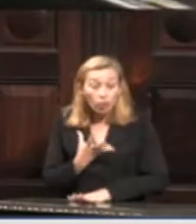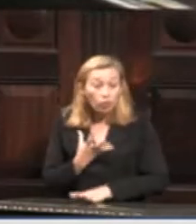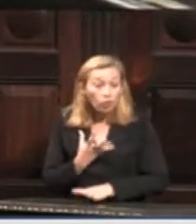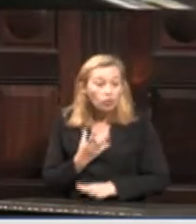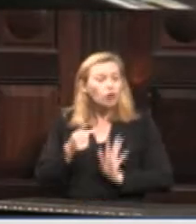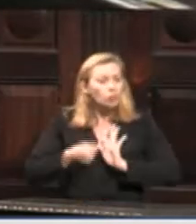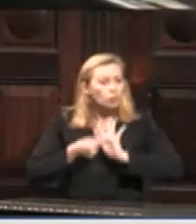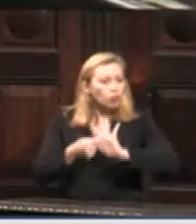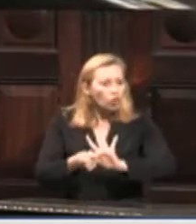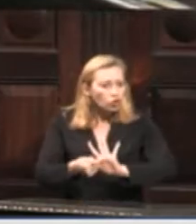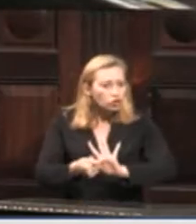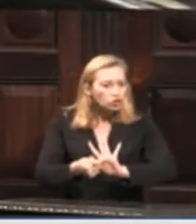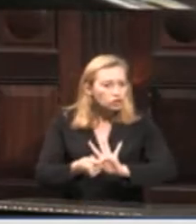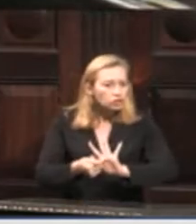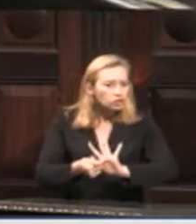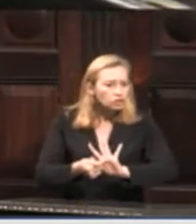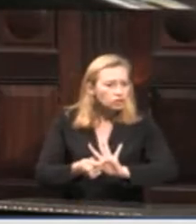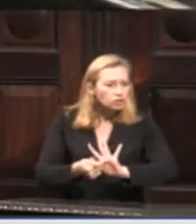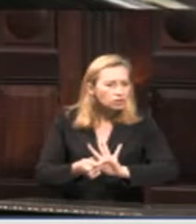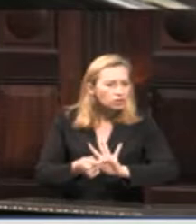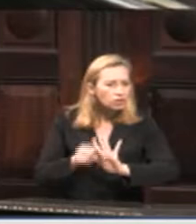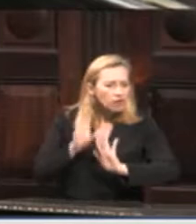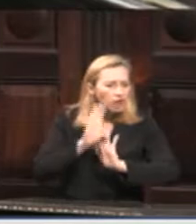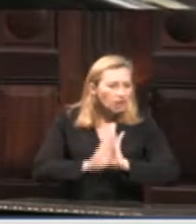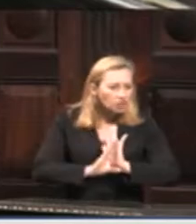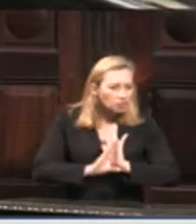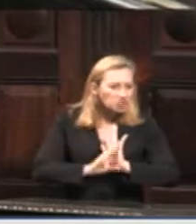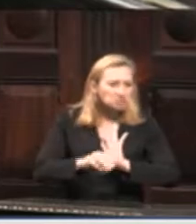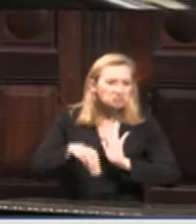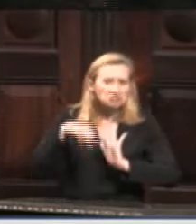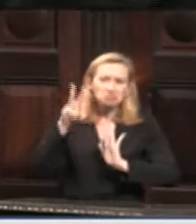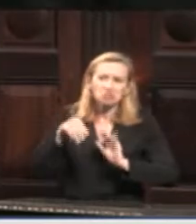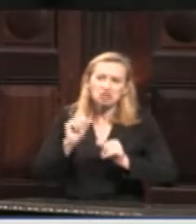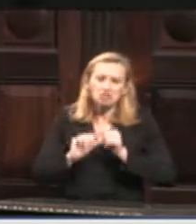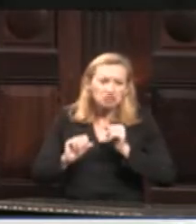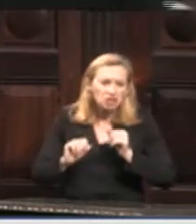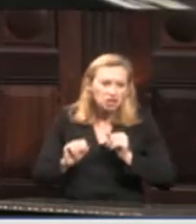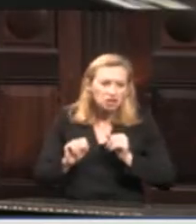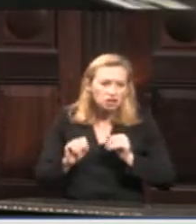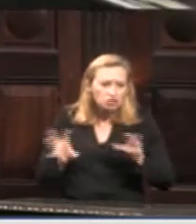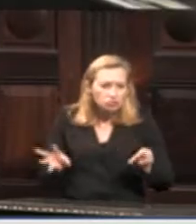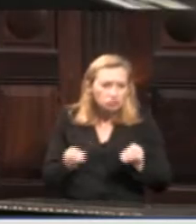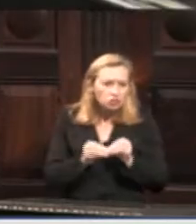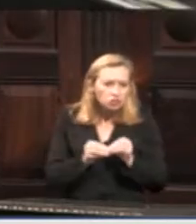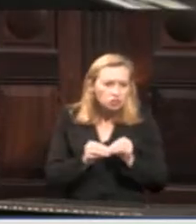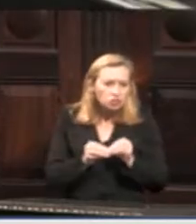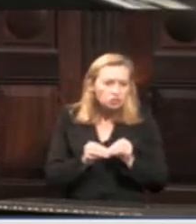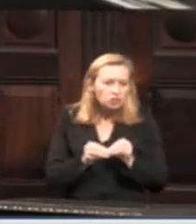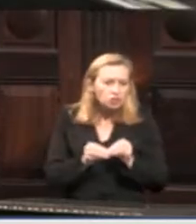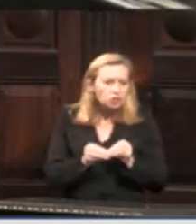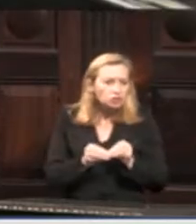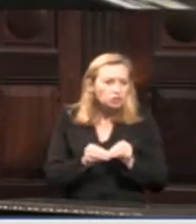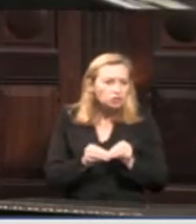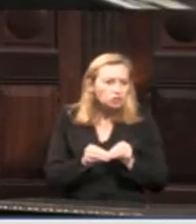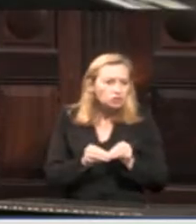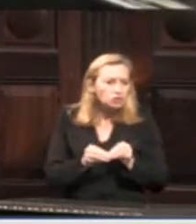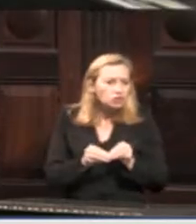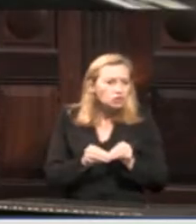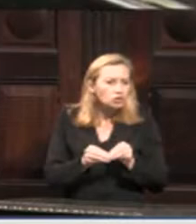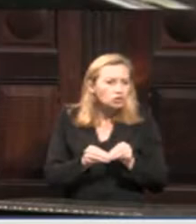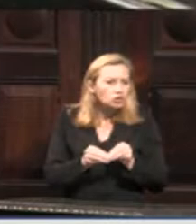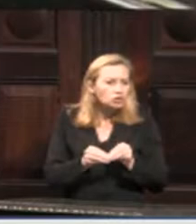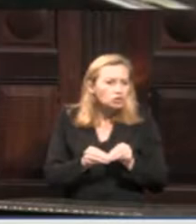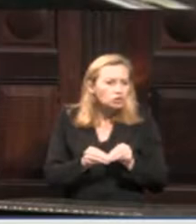nosso parecer é favorável. A emenda que a gente fez, que a gente ia eventualmente incorporar na comissão, era apenas